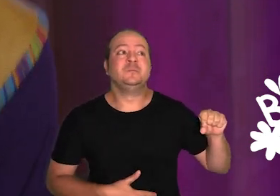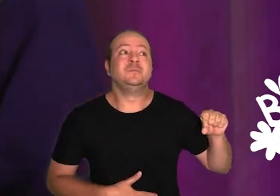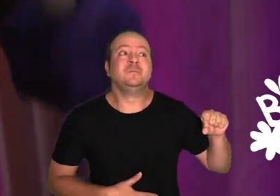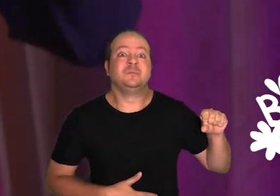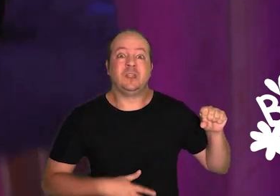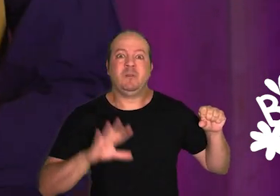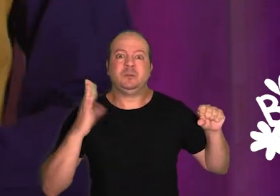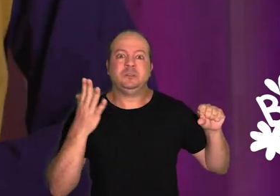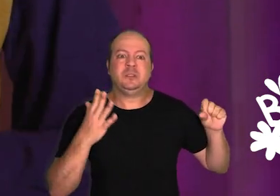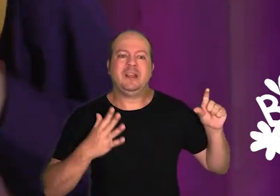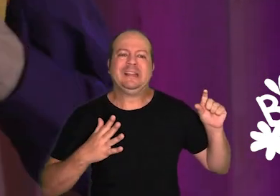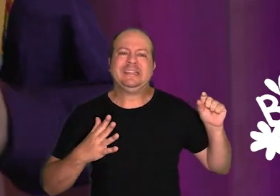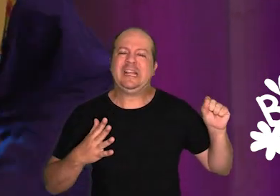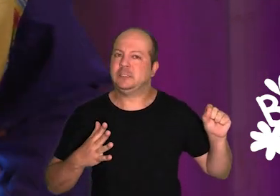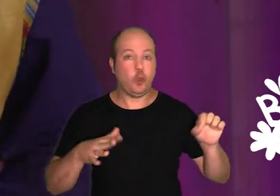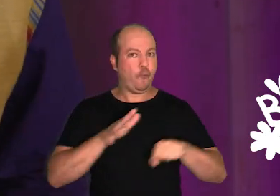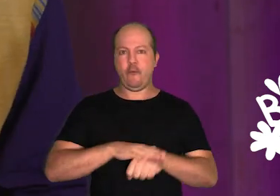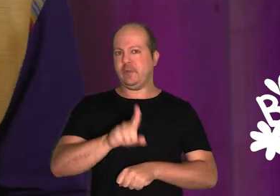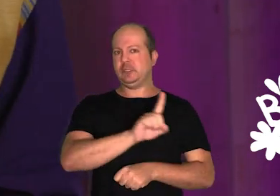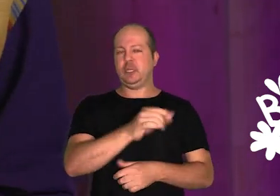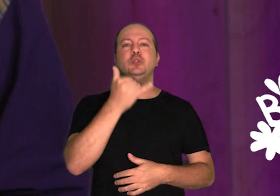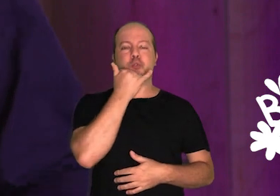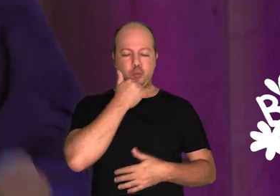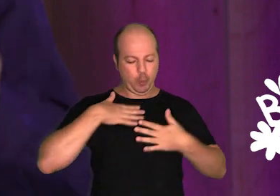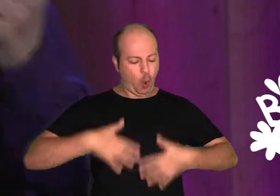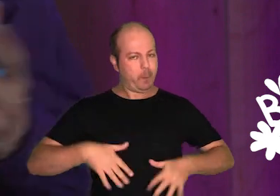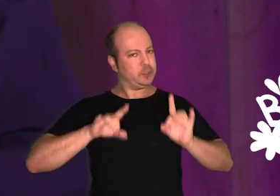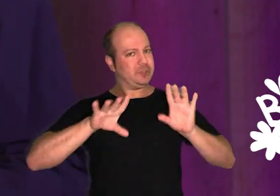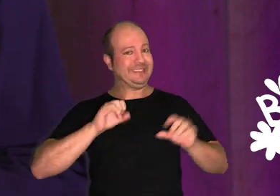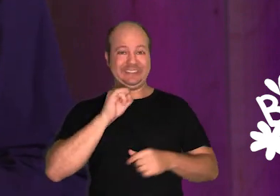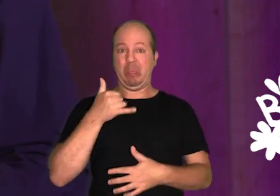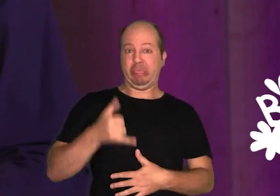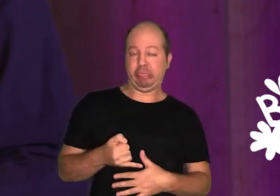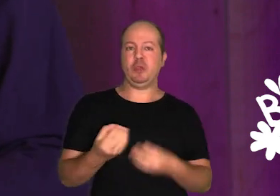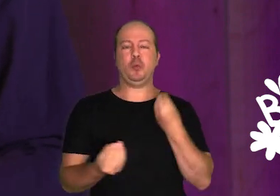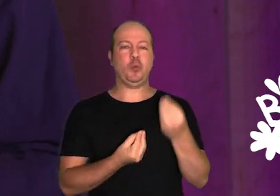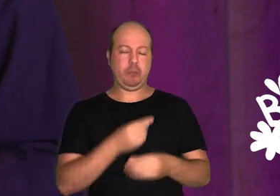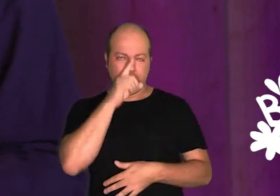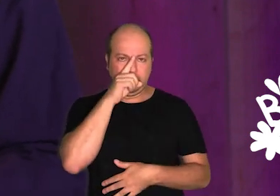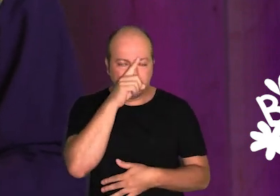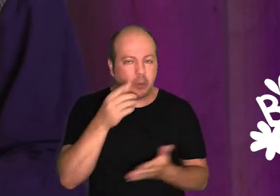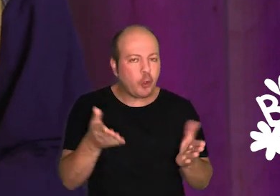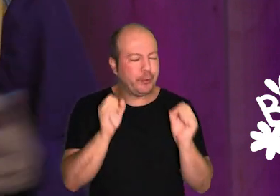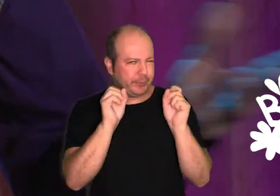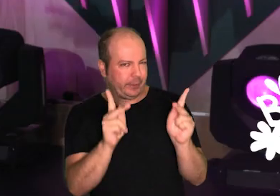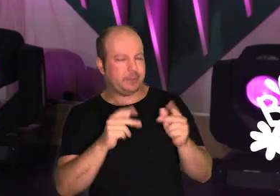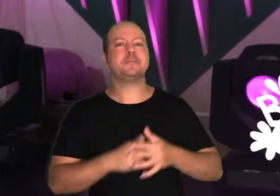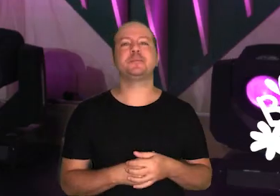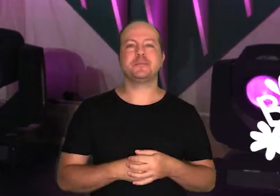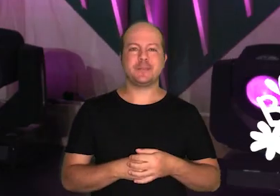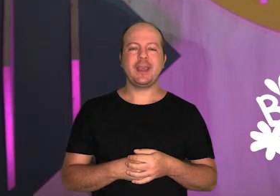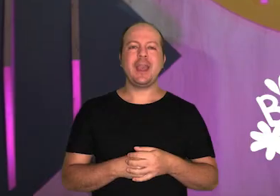vai acontecer. O 10 eu não vou fazer, porque eu só tenho esse figurino. Eu não quero correr risco agora. Ok? Então vamos